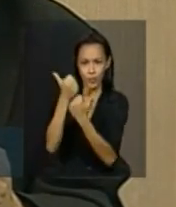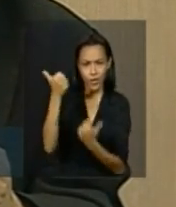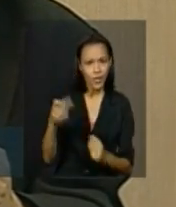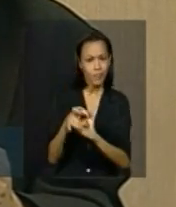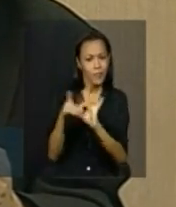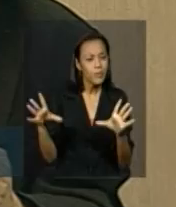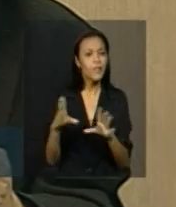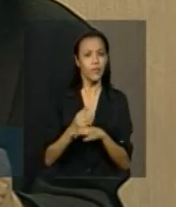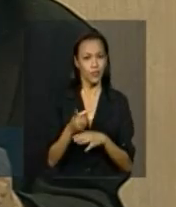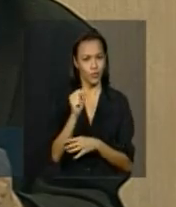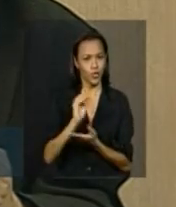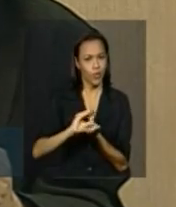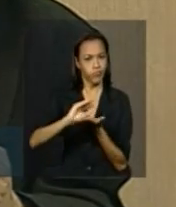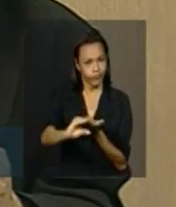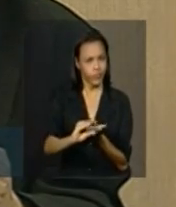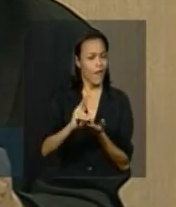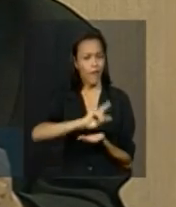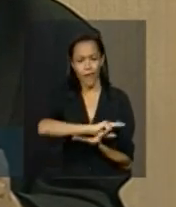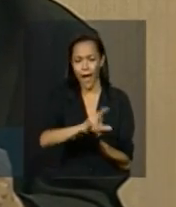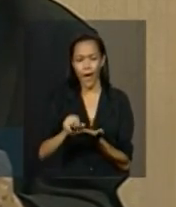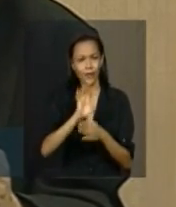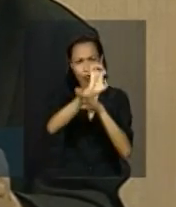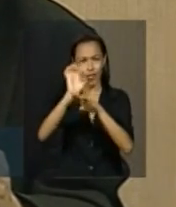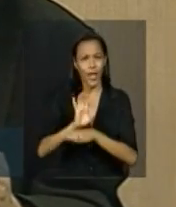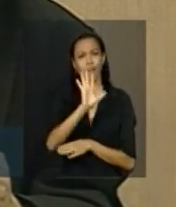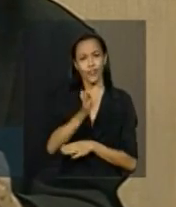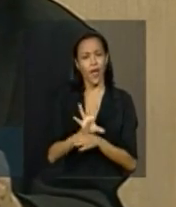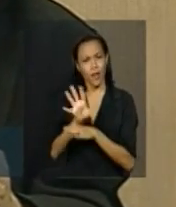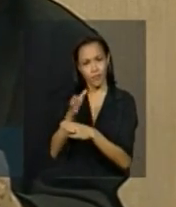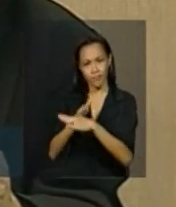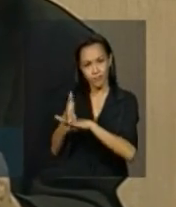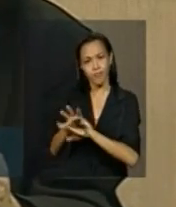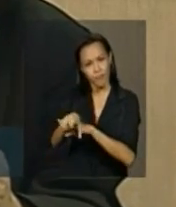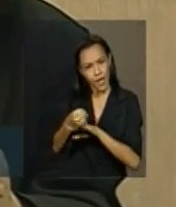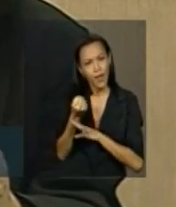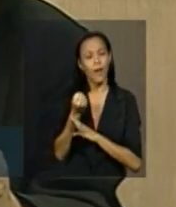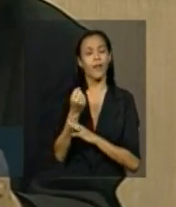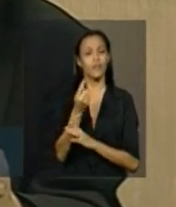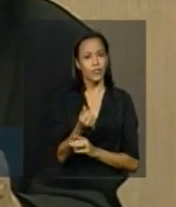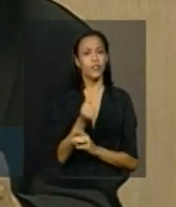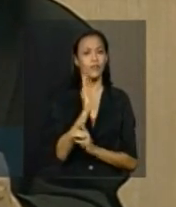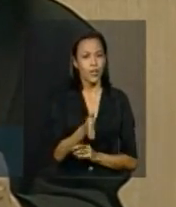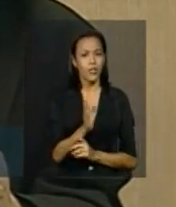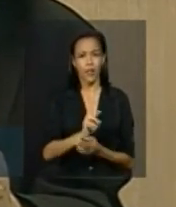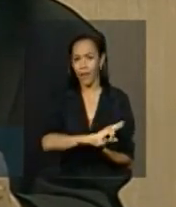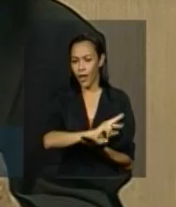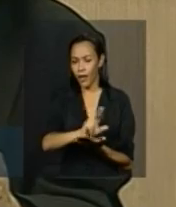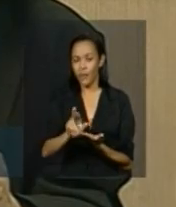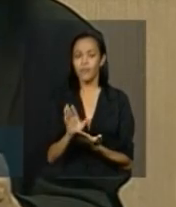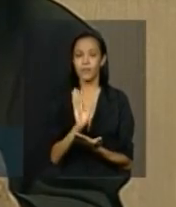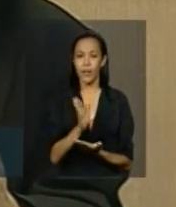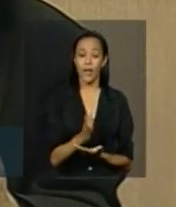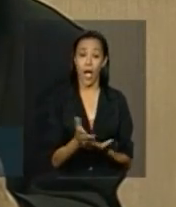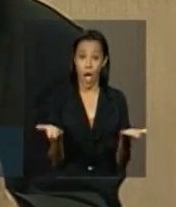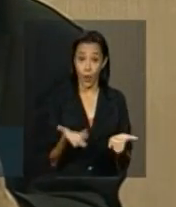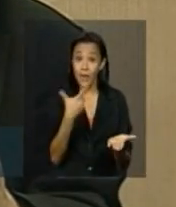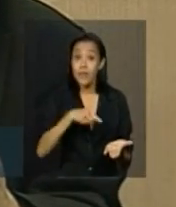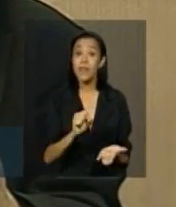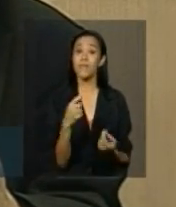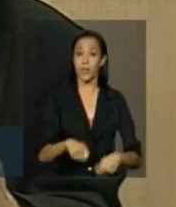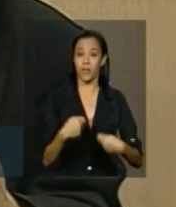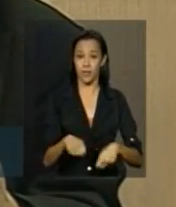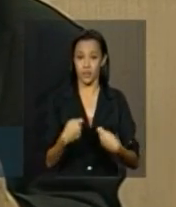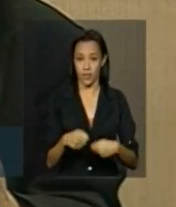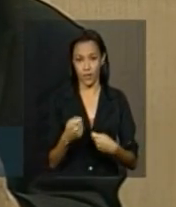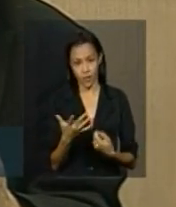esses recursos vários estados pegaram por causa das regiões metropolitanas os consórcios consórcios de municípios pegaram recurso agora quem precisou